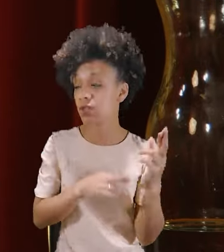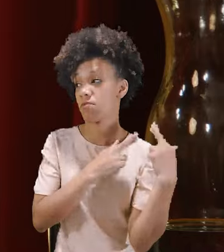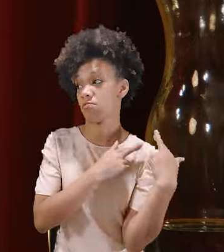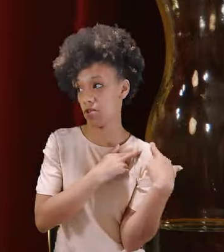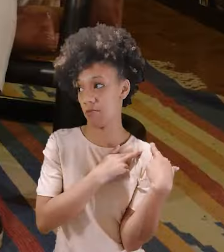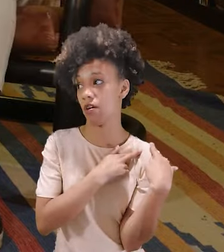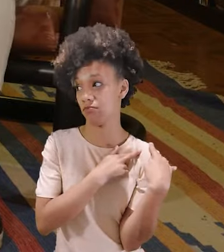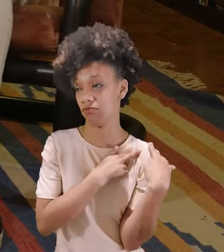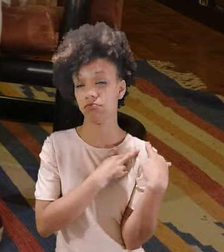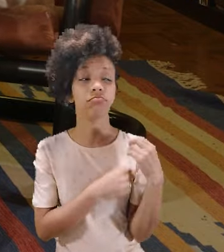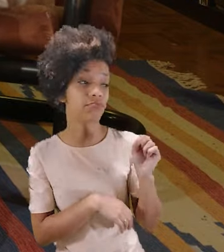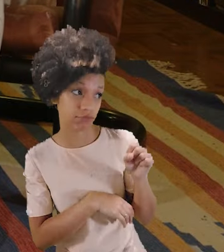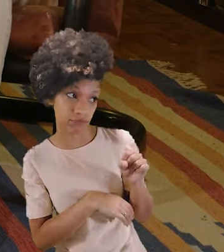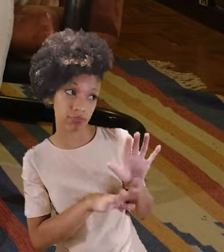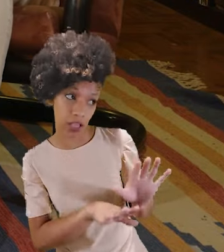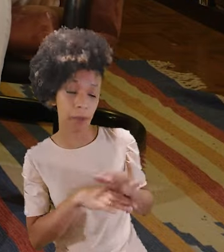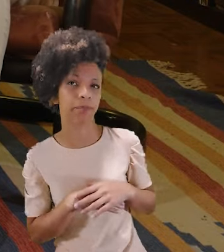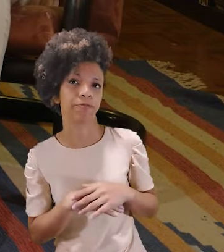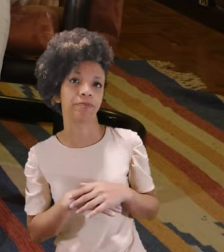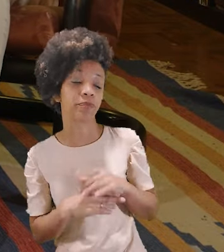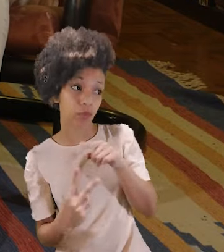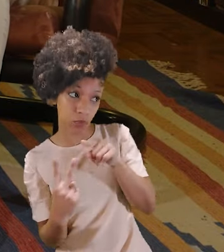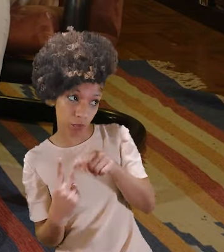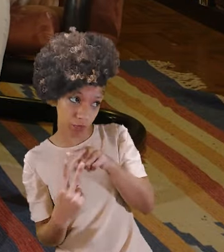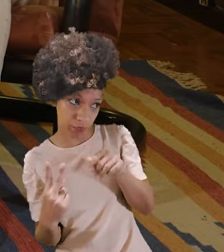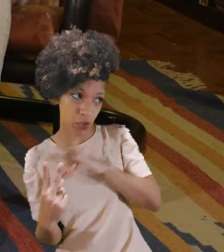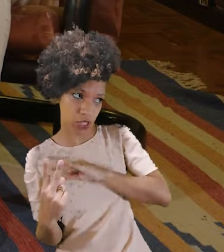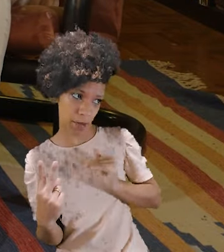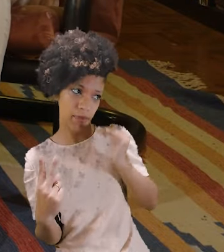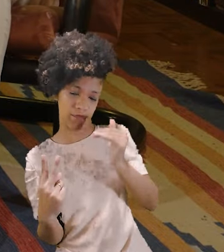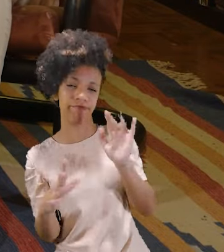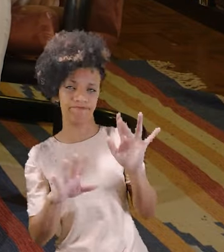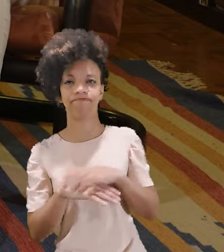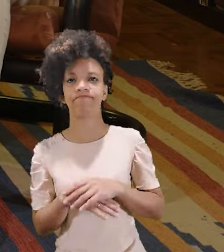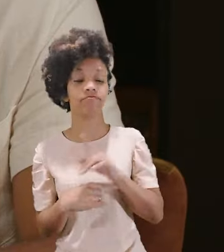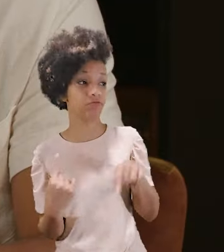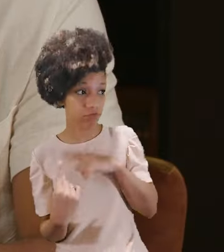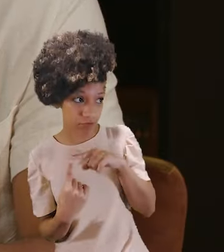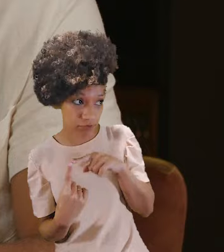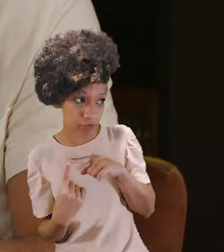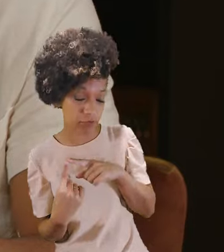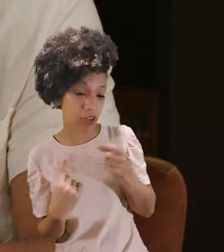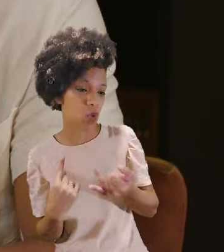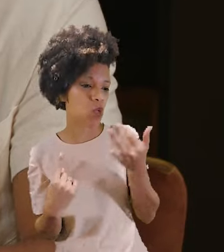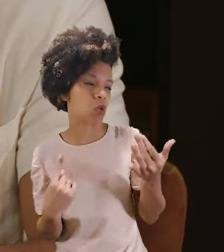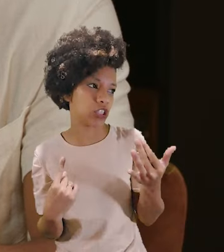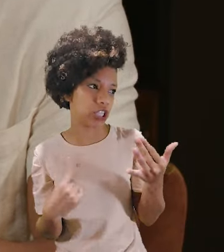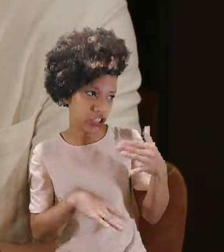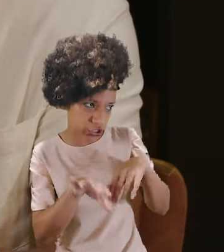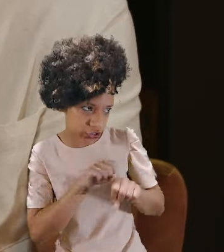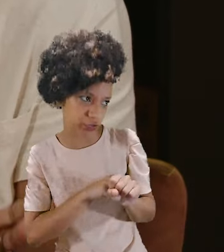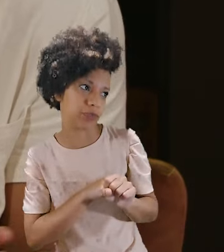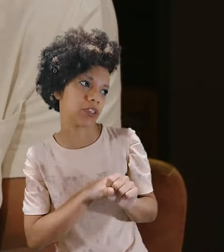pela responsabilidade das não interessa assim duas coisas que acho que salários são maiores nessa questão primeiro que o número de